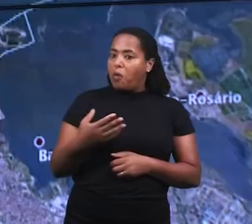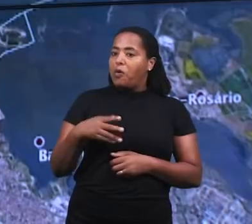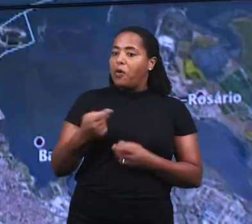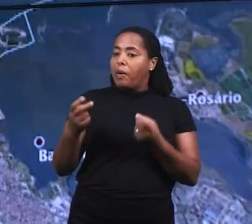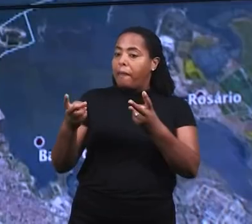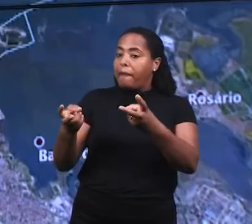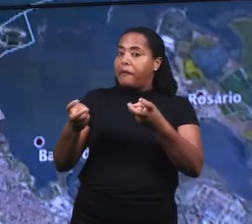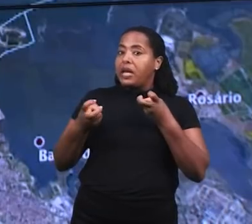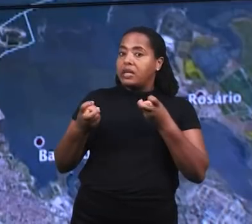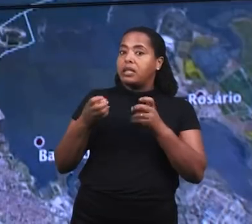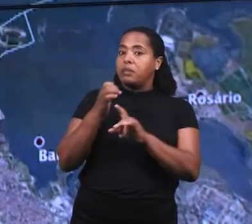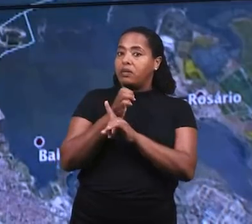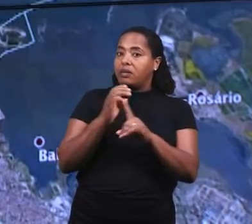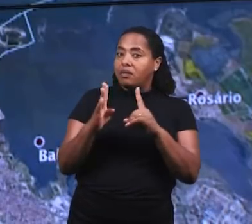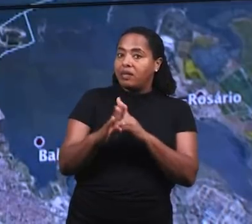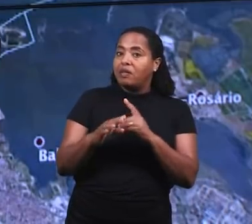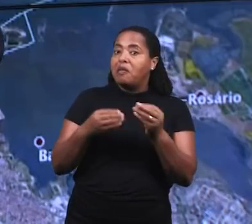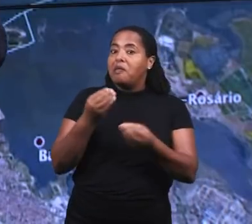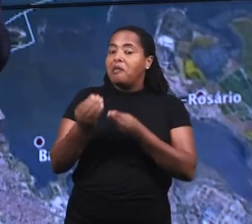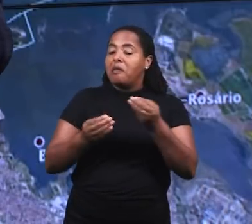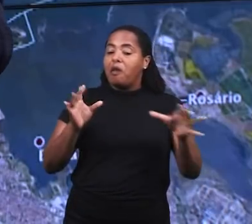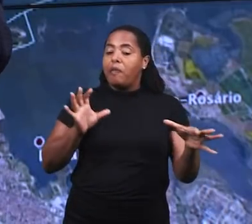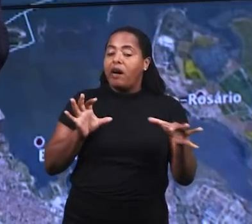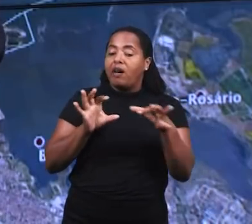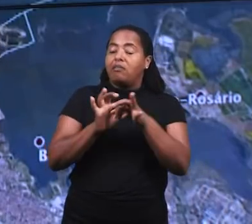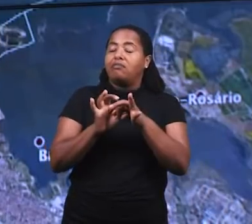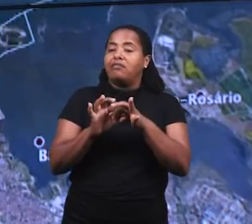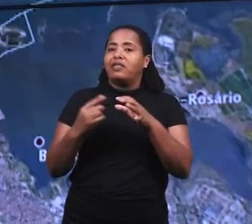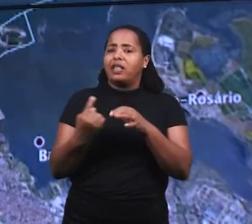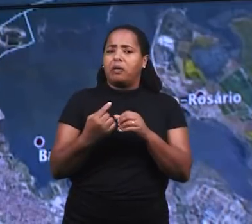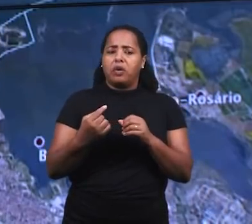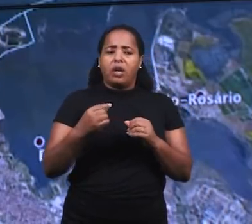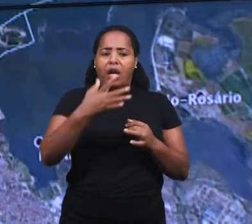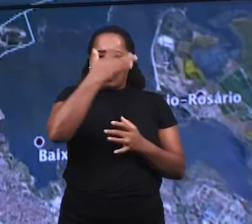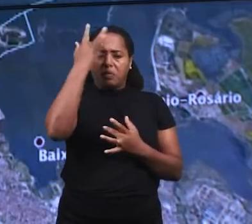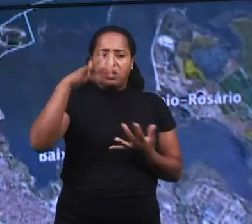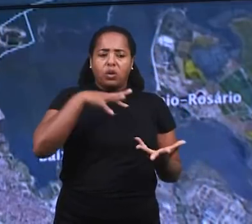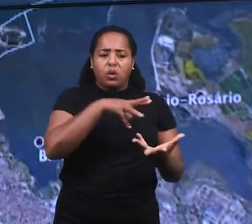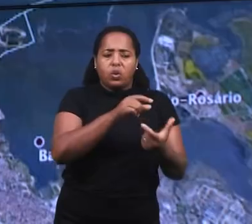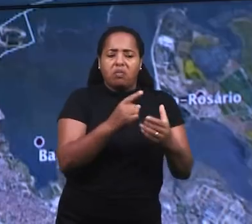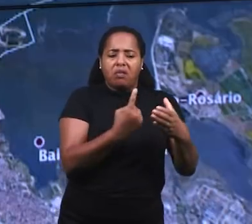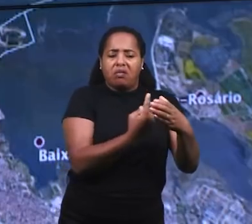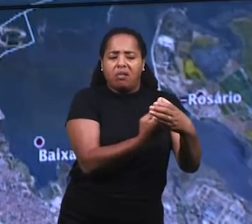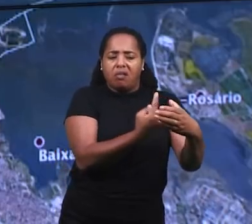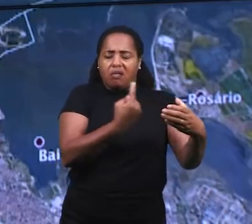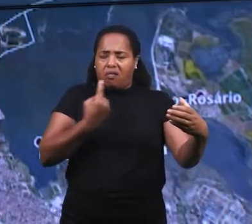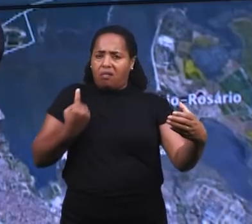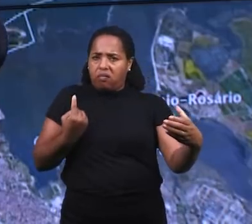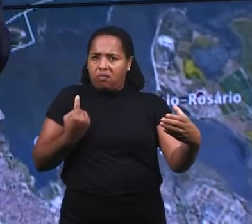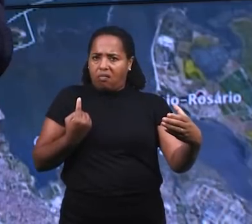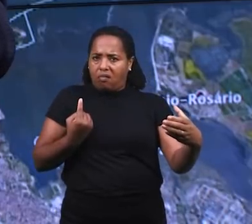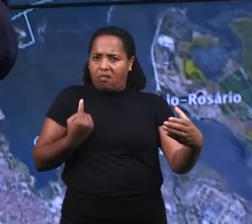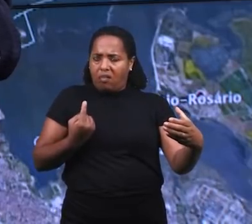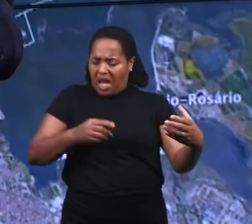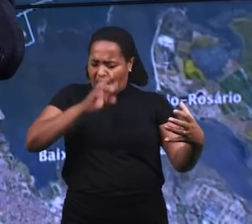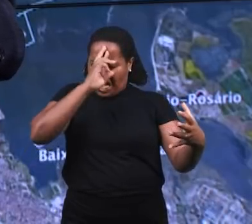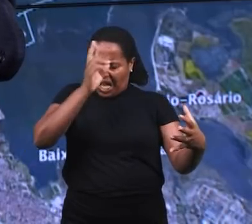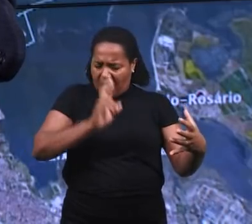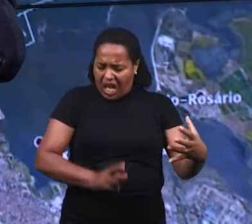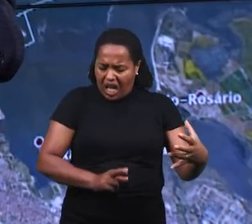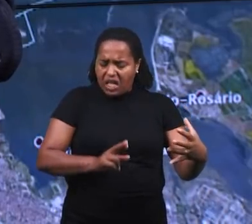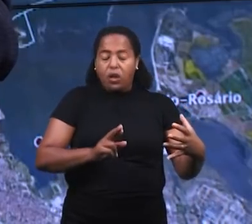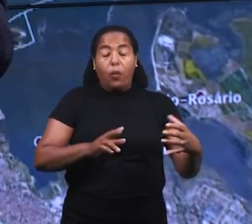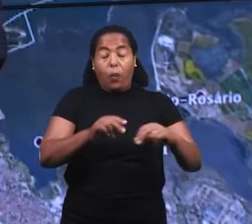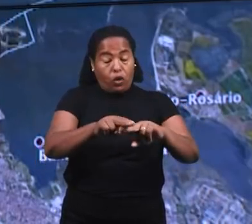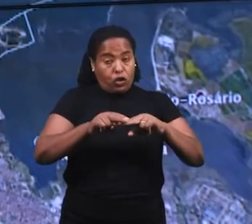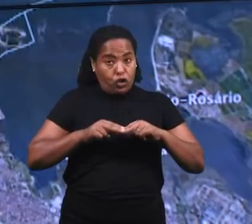tem visto ou vê a escola bíblica como um fator de unidade. Porque o mundo vive o distanciamento